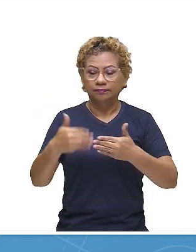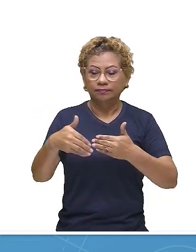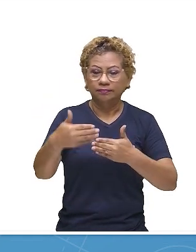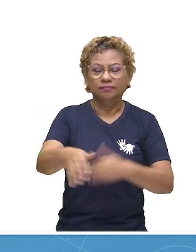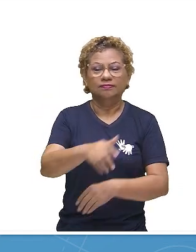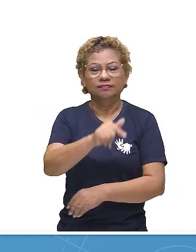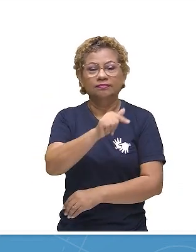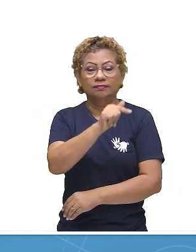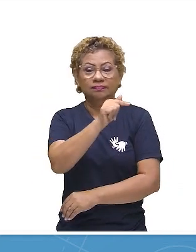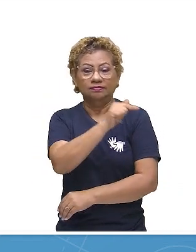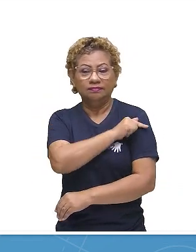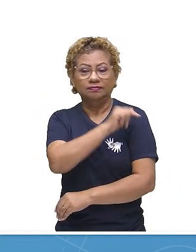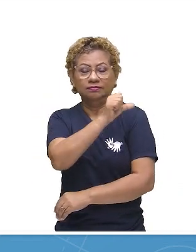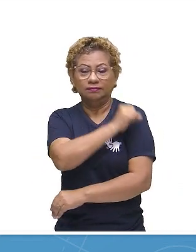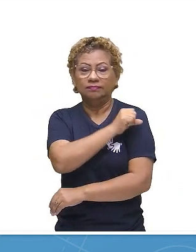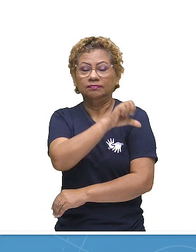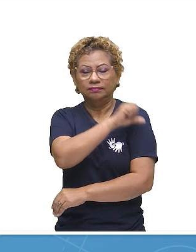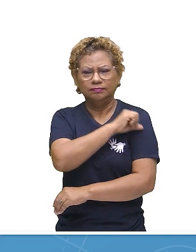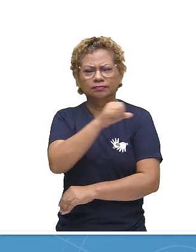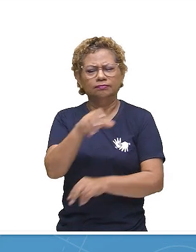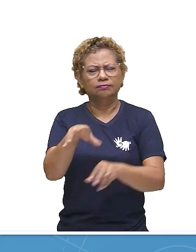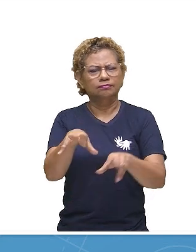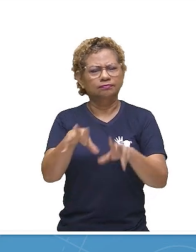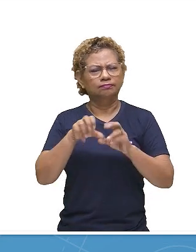vai. Então nós temos aqui,